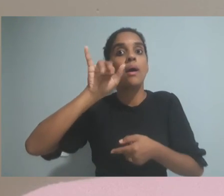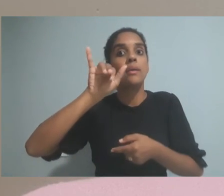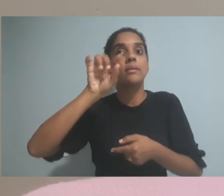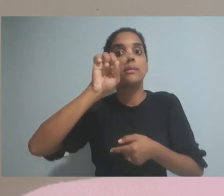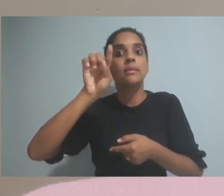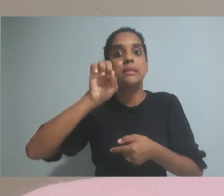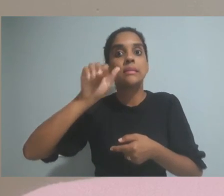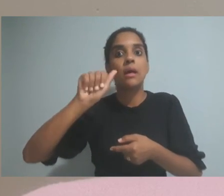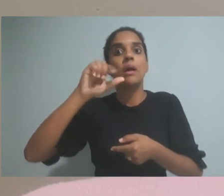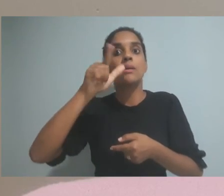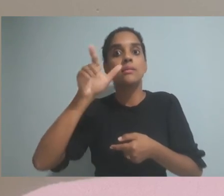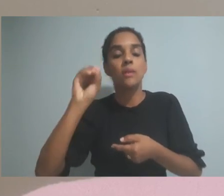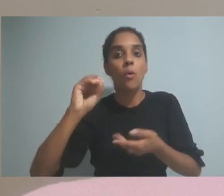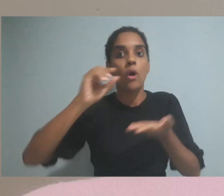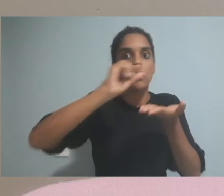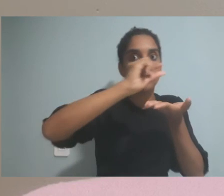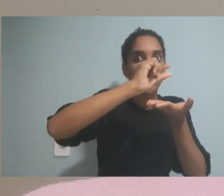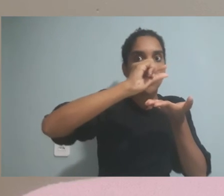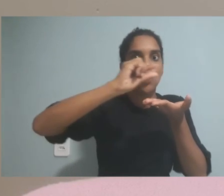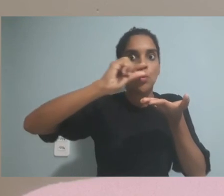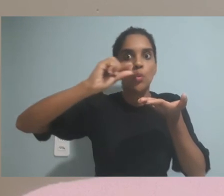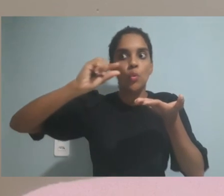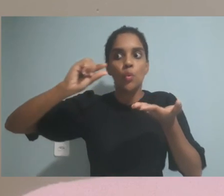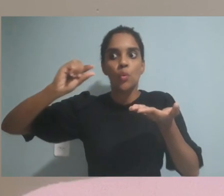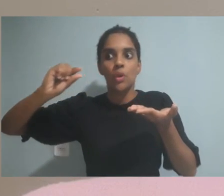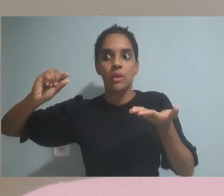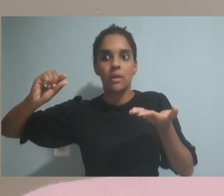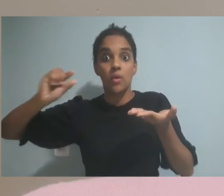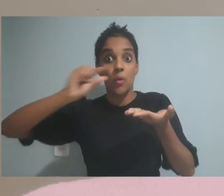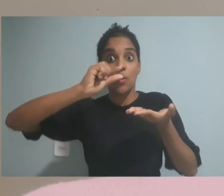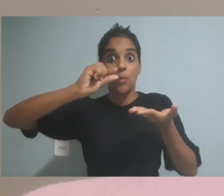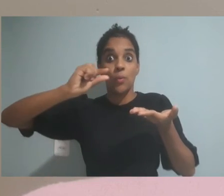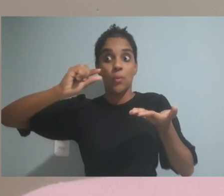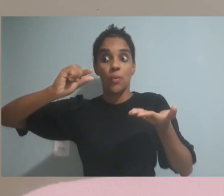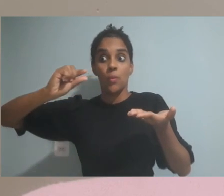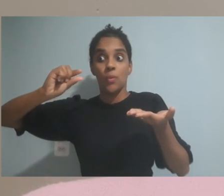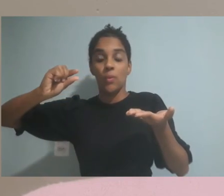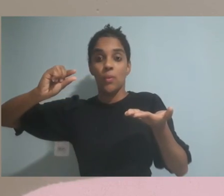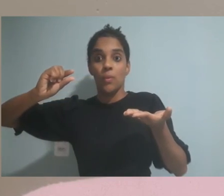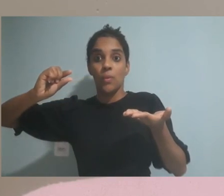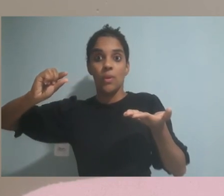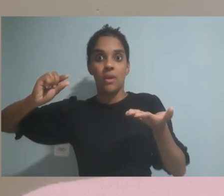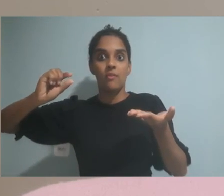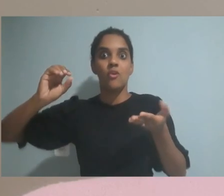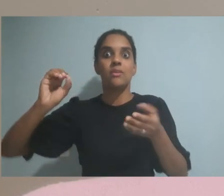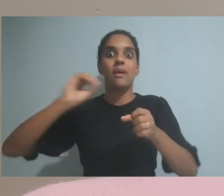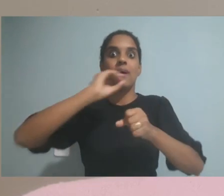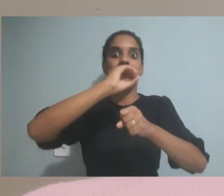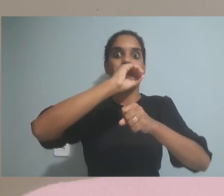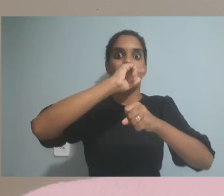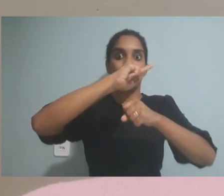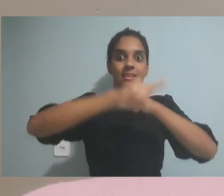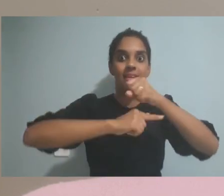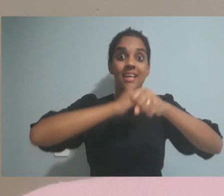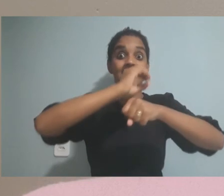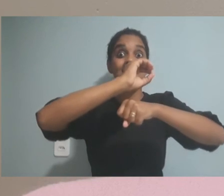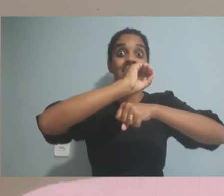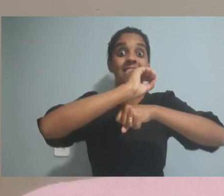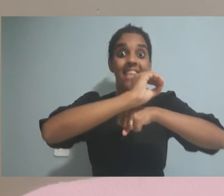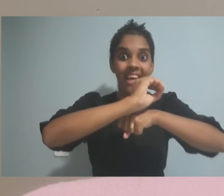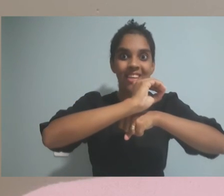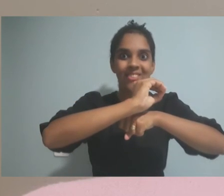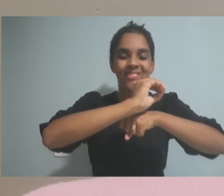e a partir do momento que a gente afasta o canudo da bolinha, a carga elétrica da bolinha volta a